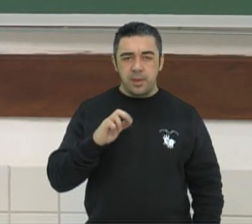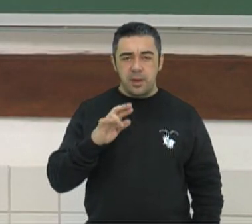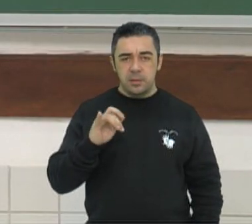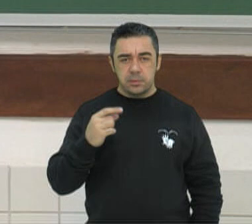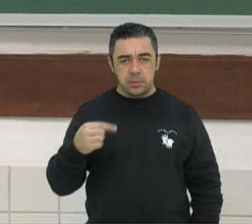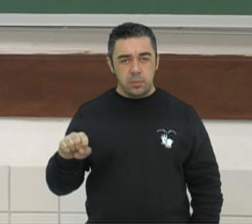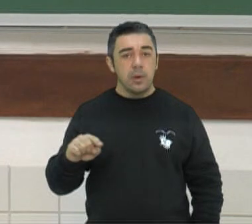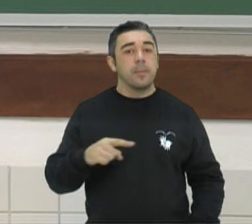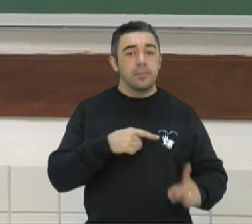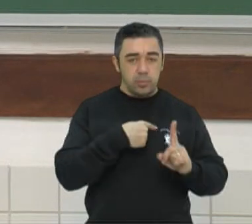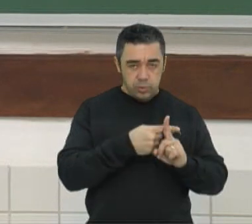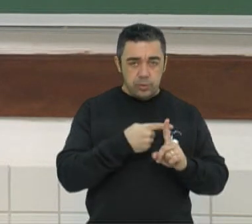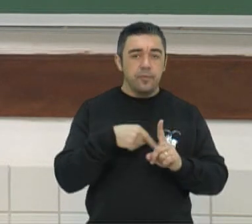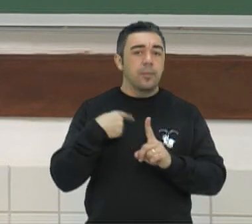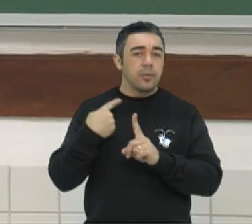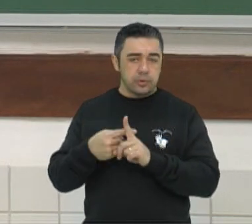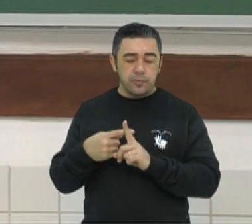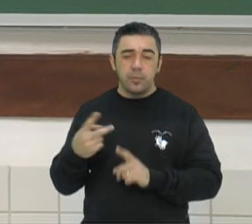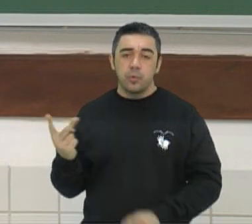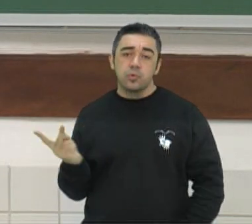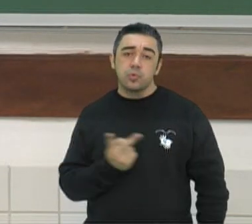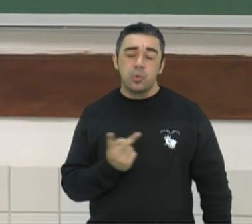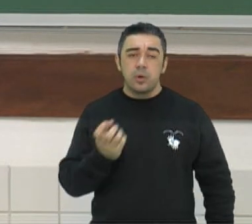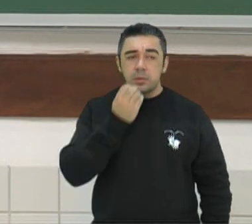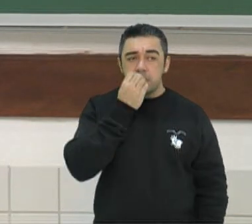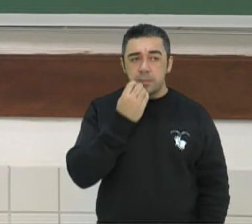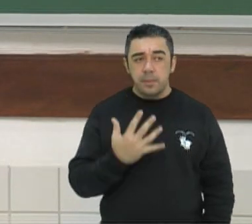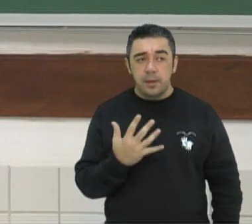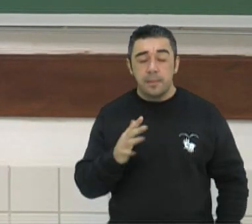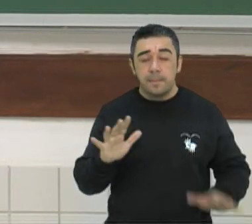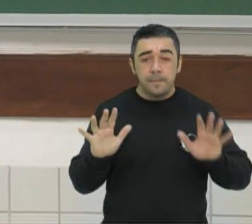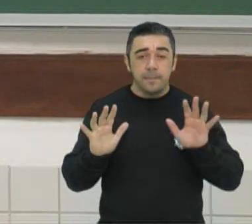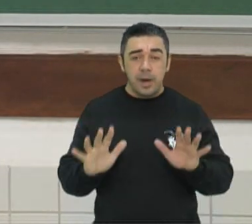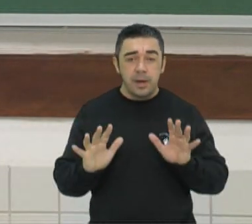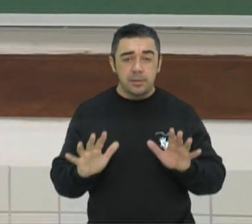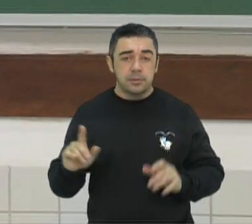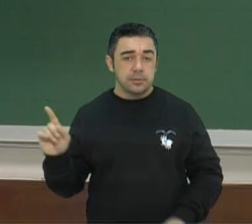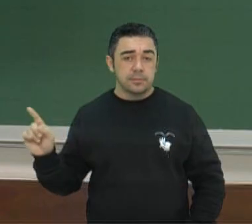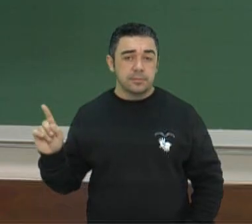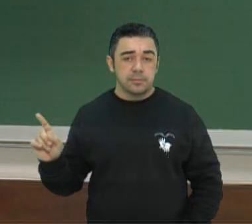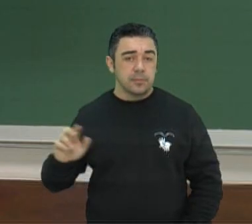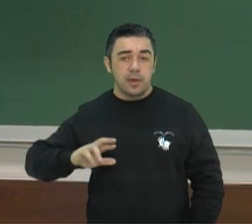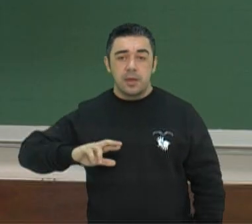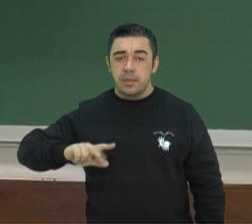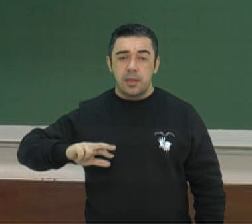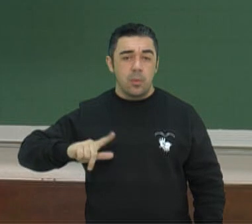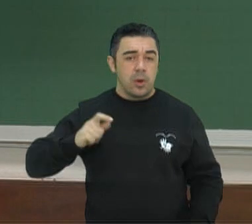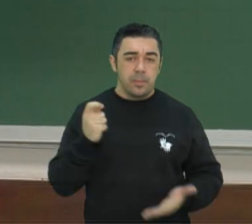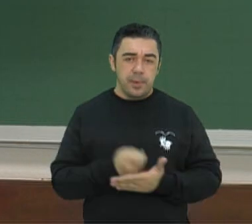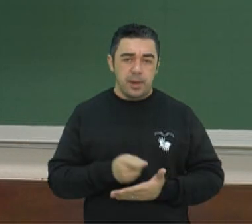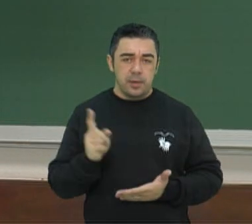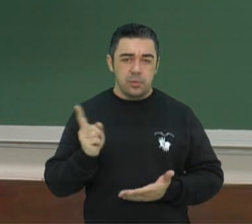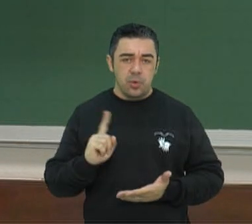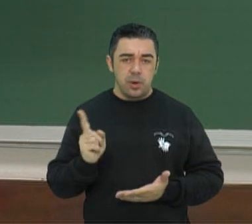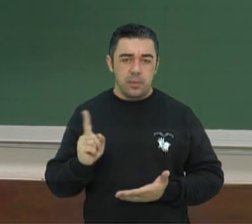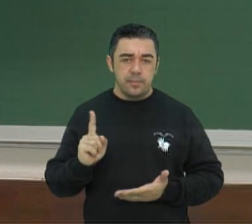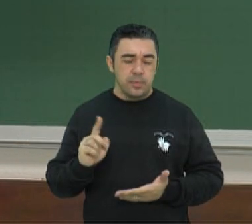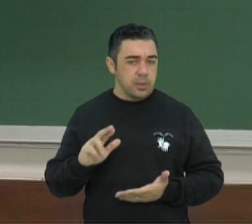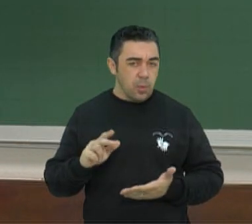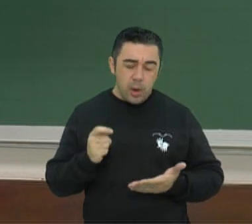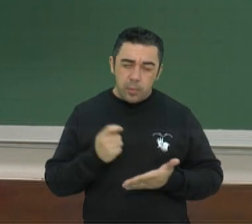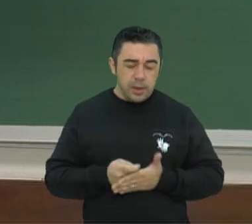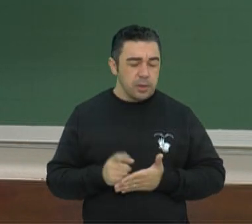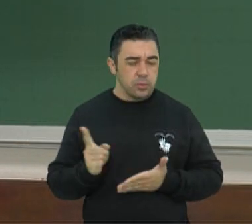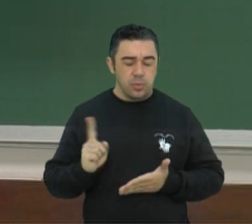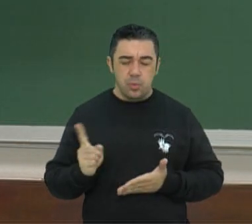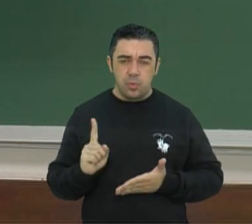relação positiva-positiva, onde os dois organismos se dão bem. Só que nesse caso aqui, ela não é obrigatória. Essa é a diferença do